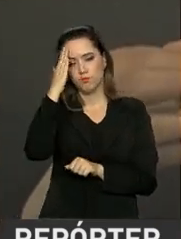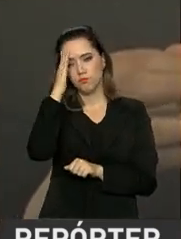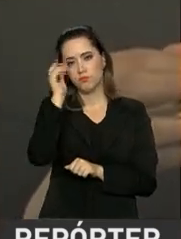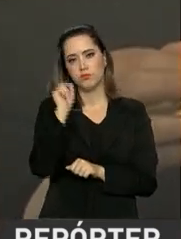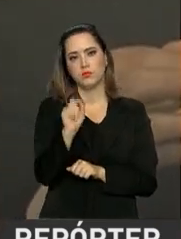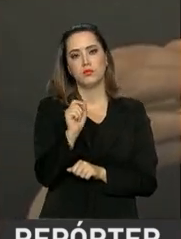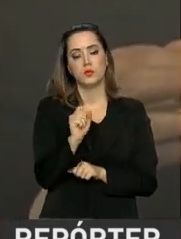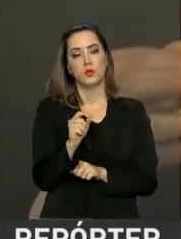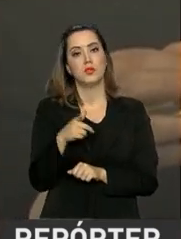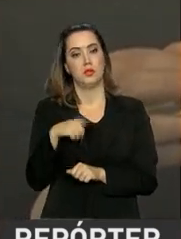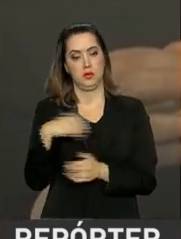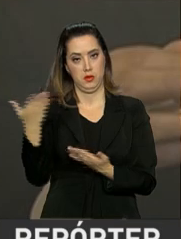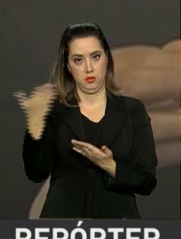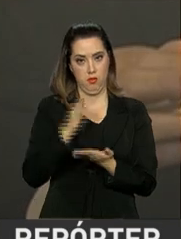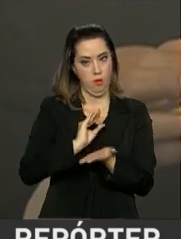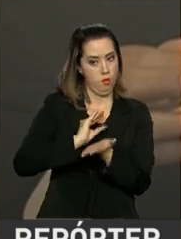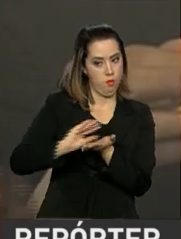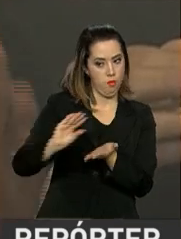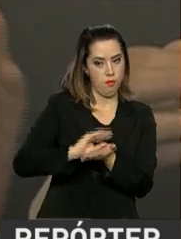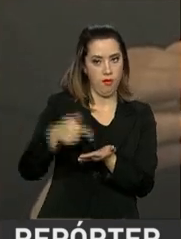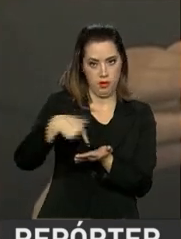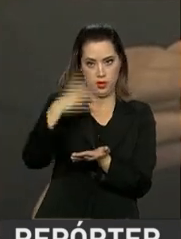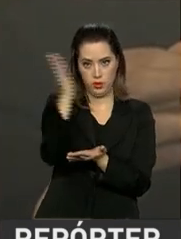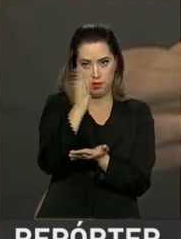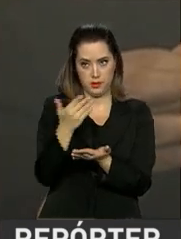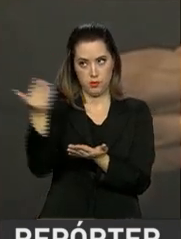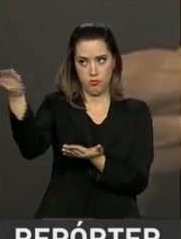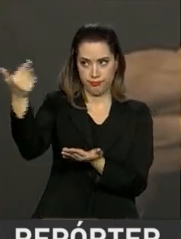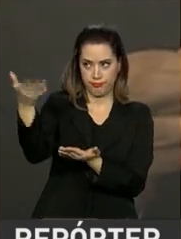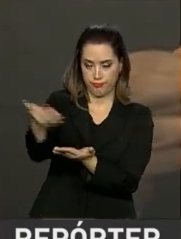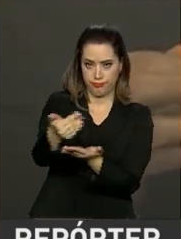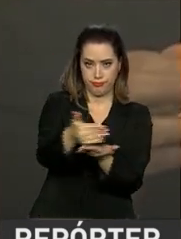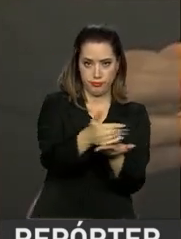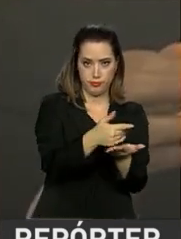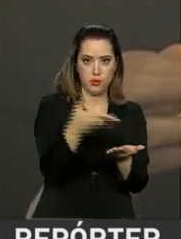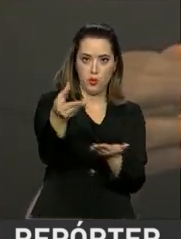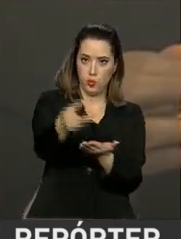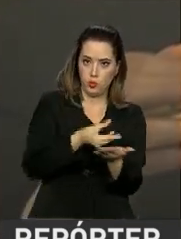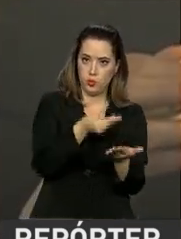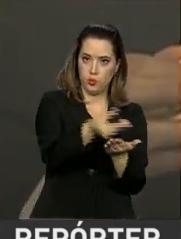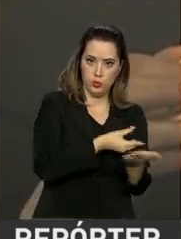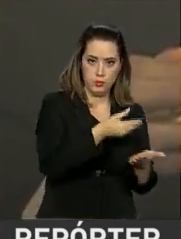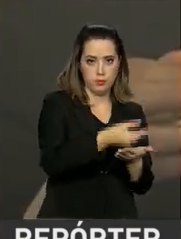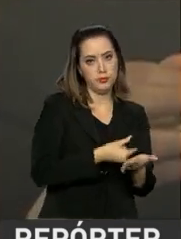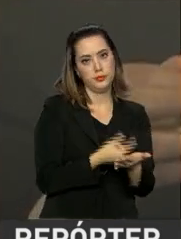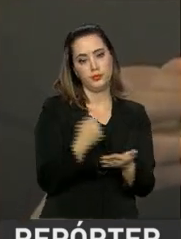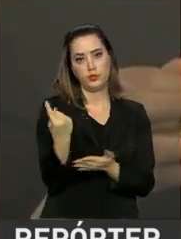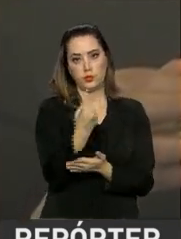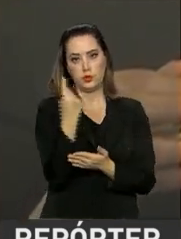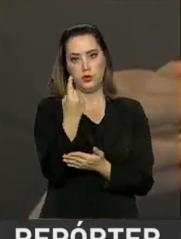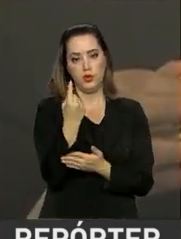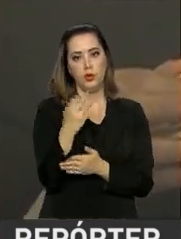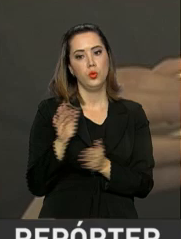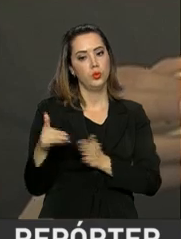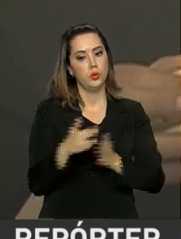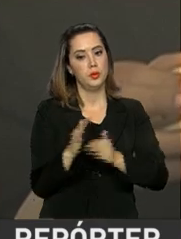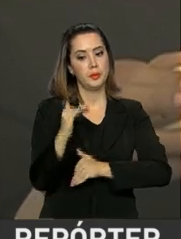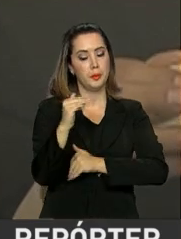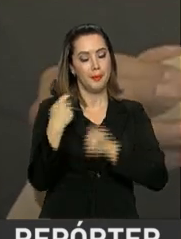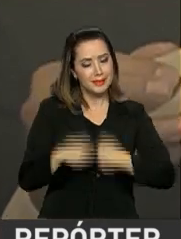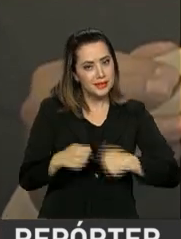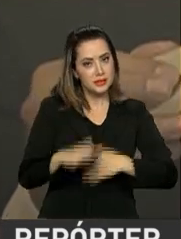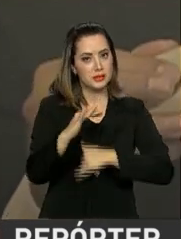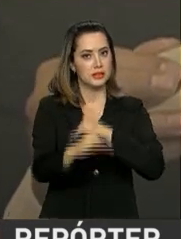a investir no país, para o país voltar a crescer. Não há outro caminho a não ser crescer. O país precisa